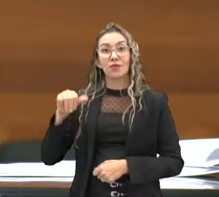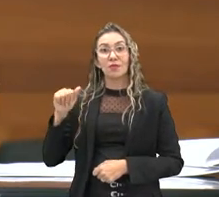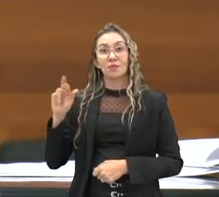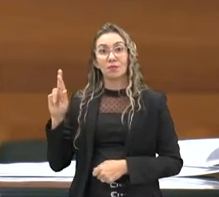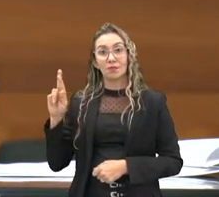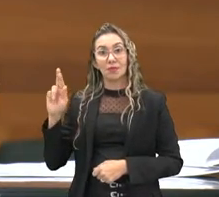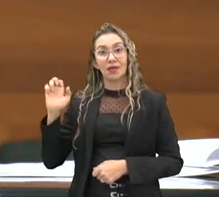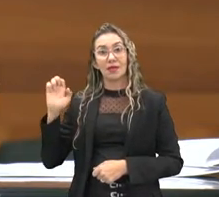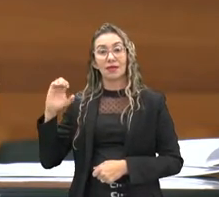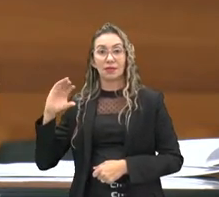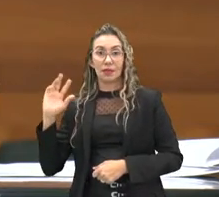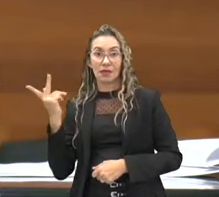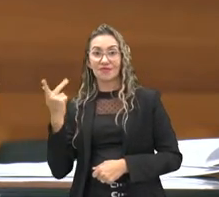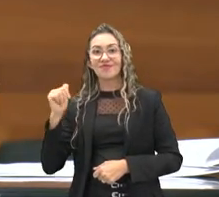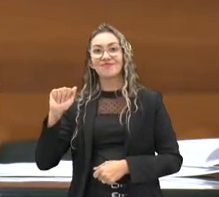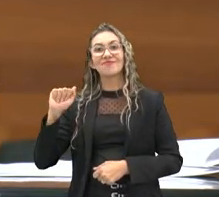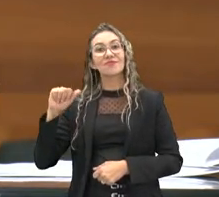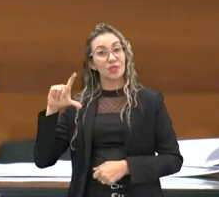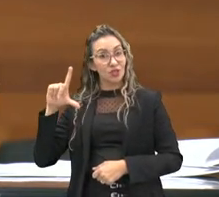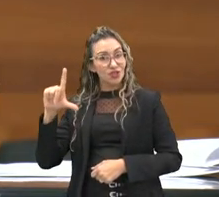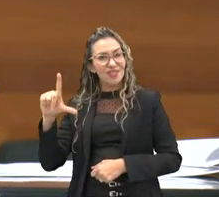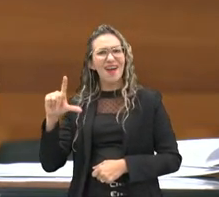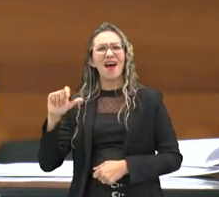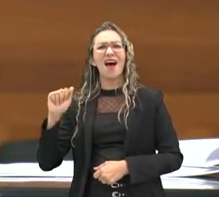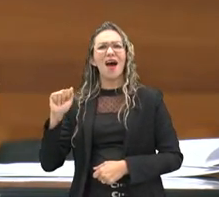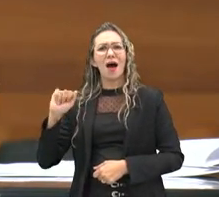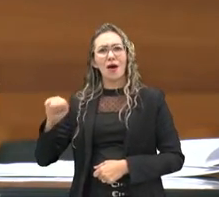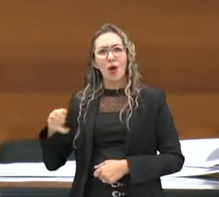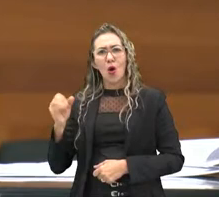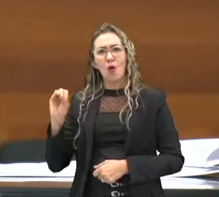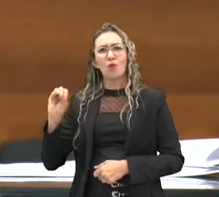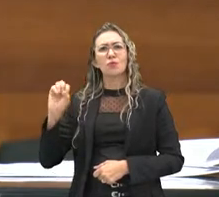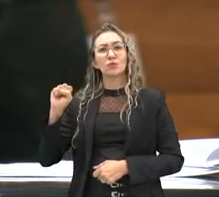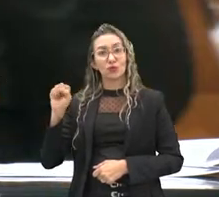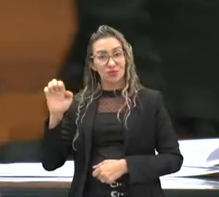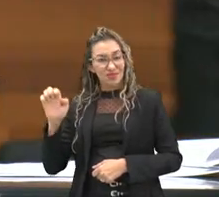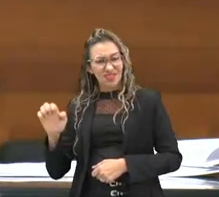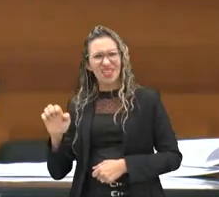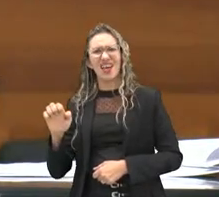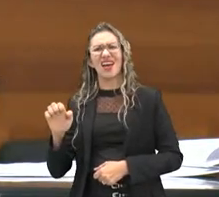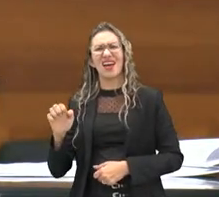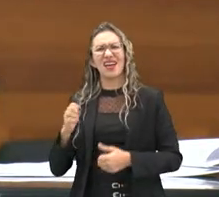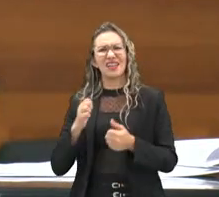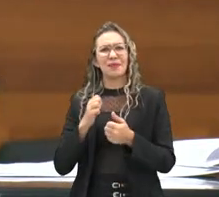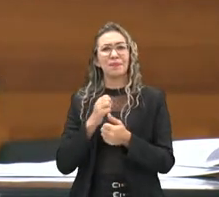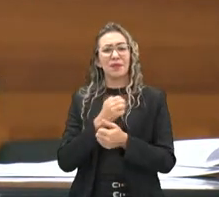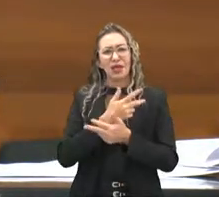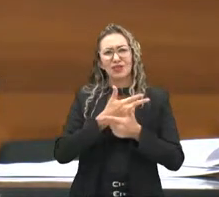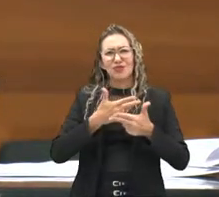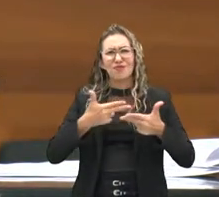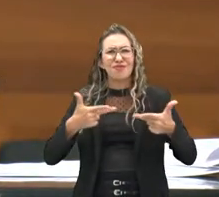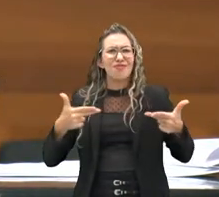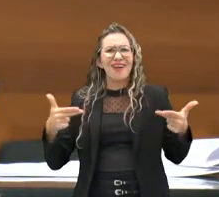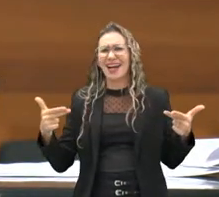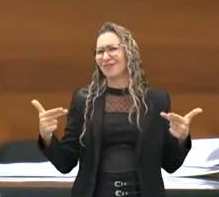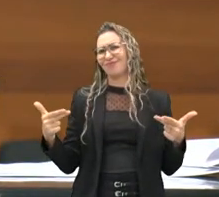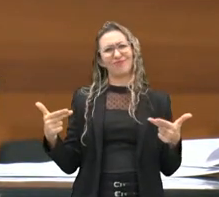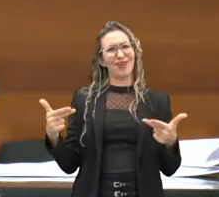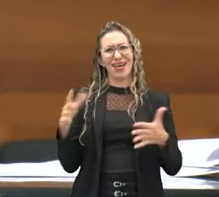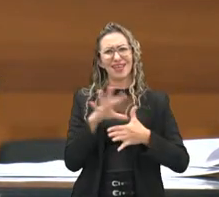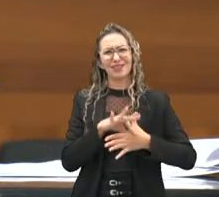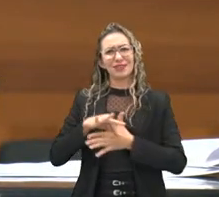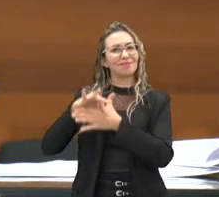Fernando Correia, de José Fragelli, de Pedro Pedrocian, de Garcia Neto e de tantos outros grandes